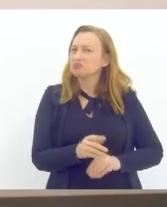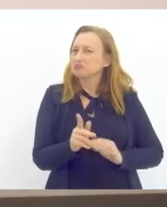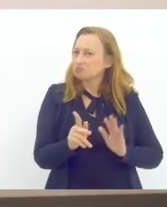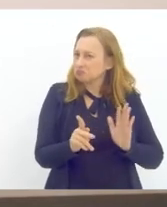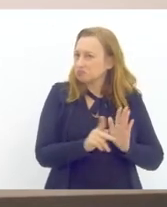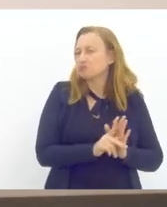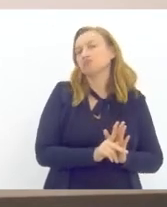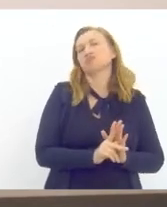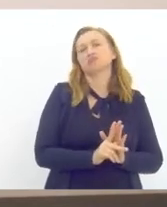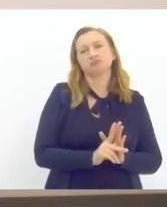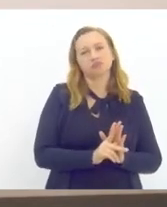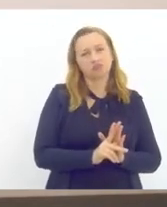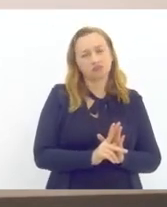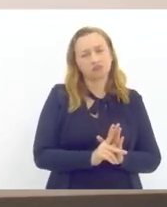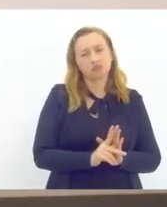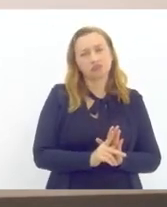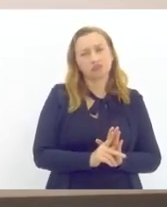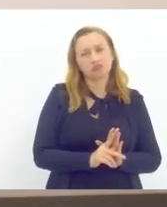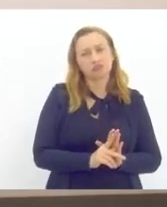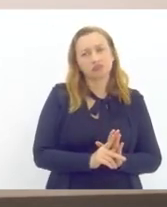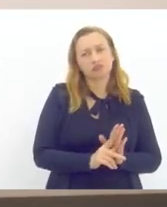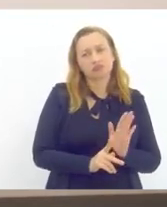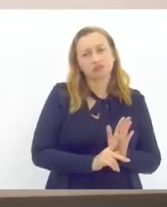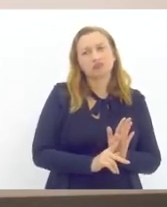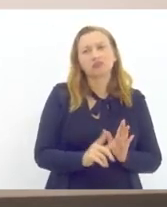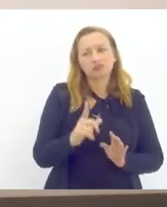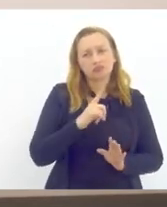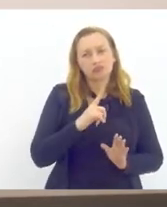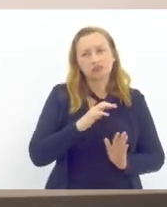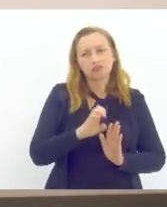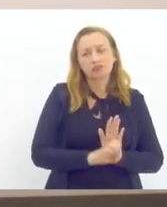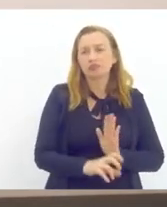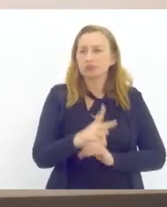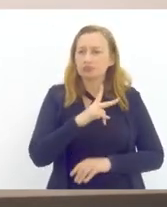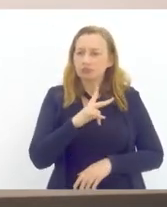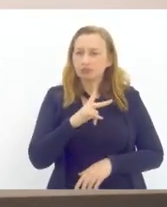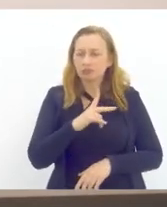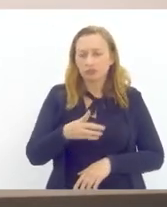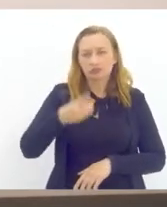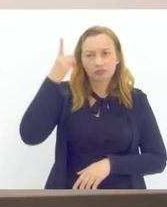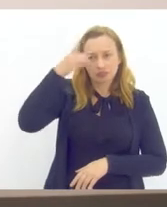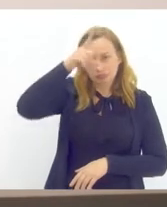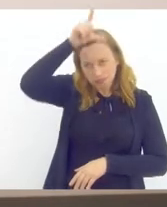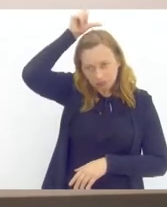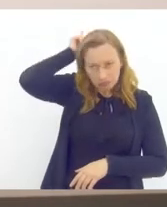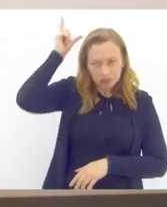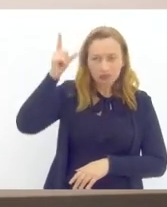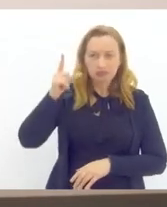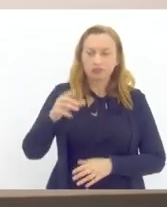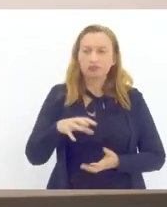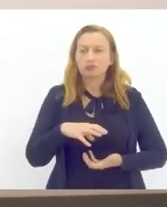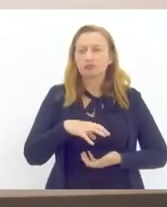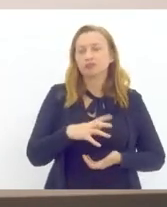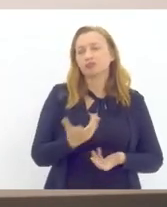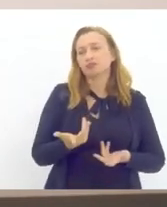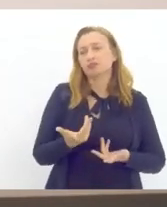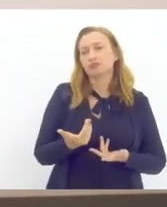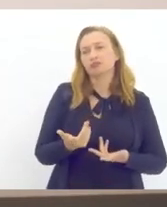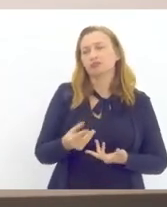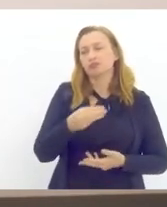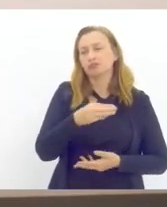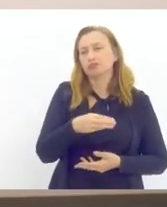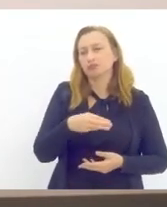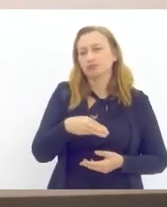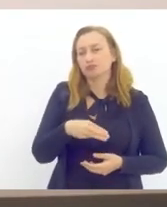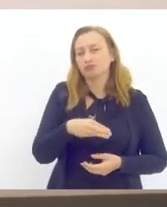projeto. Tanto é assim que tem emendas do próprio Luiz Paulo, que é o nosso mestre na matéria da tributação, que aponta tanto